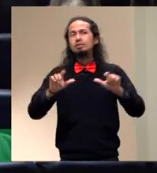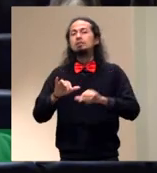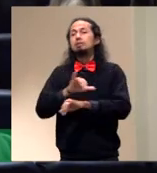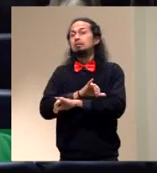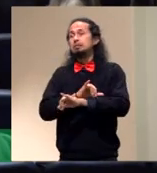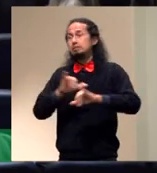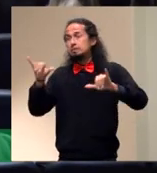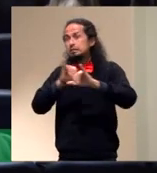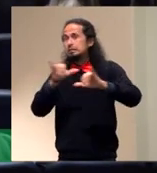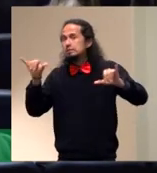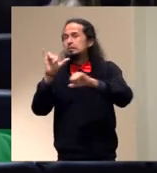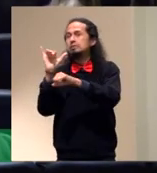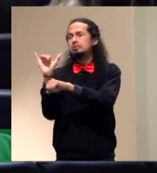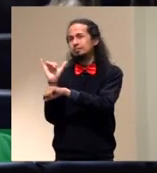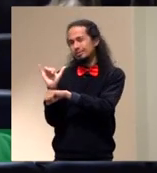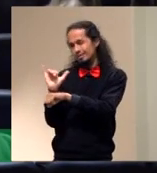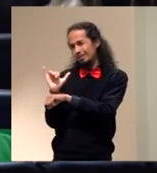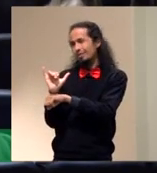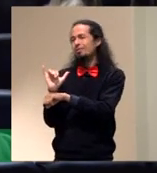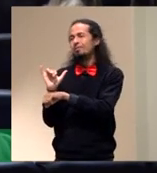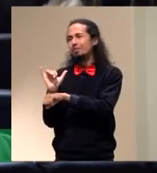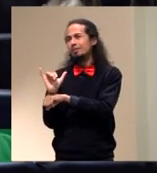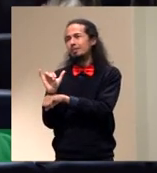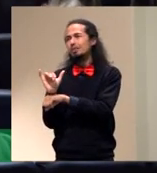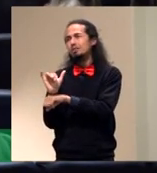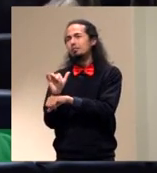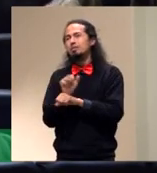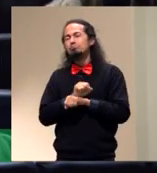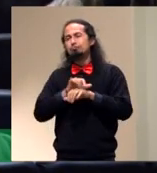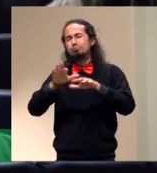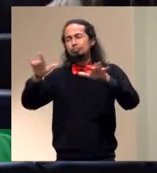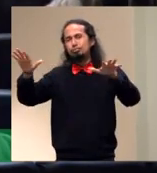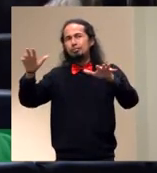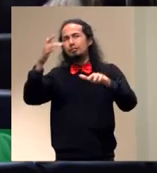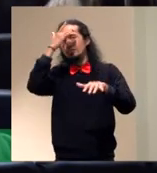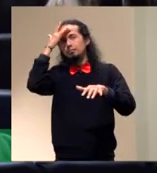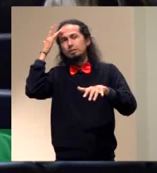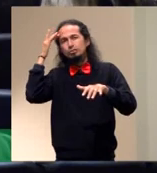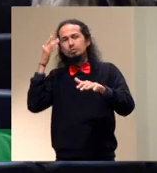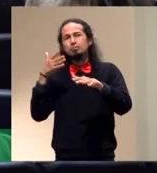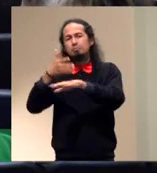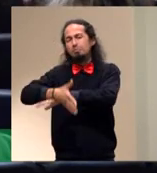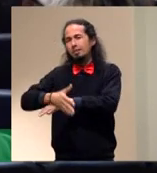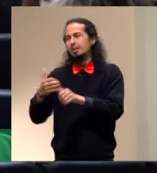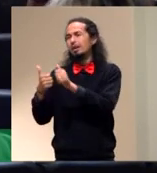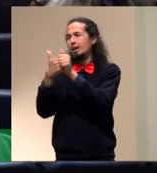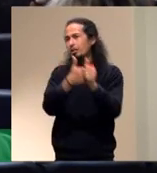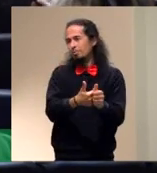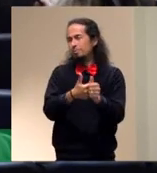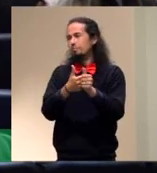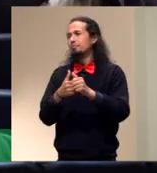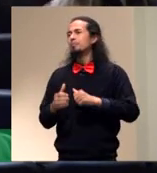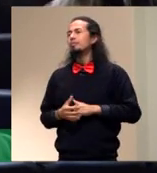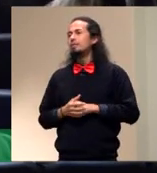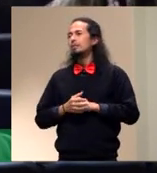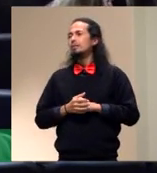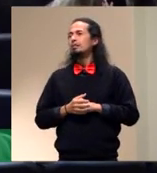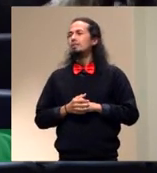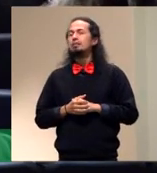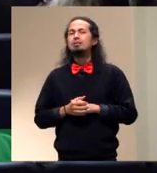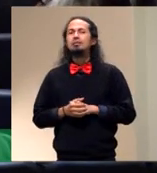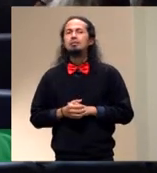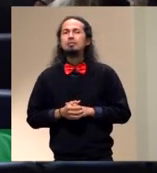pessoas possam ter acesso a essas discussões, ao comitê de eventos da LESC, que também nos cedeu espaço.